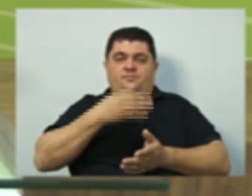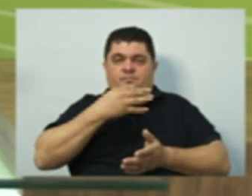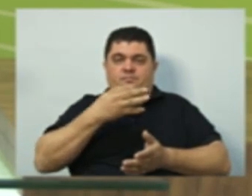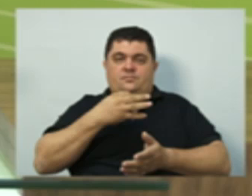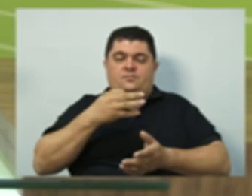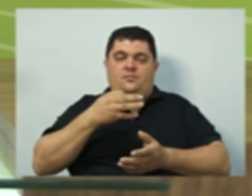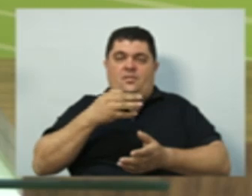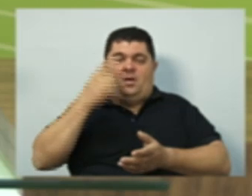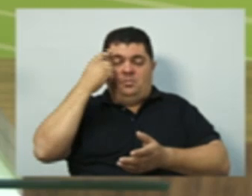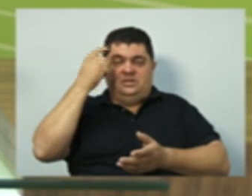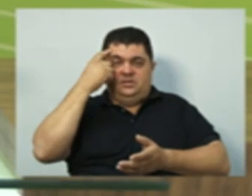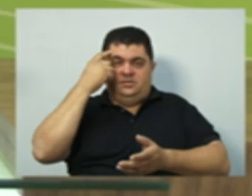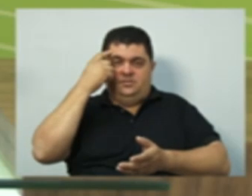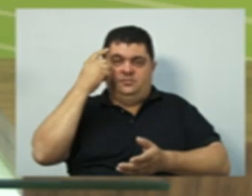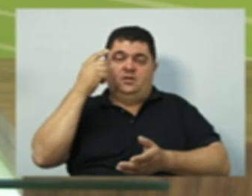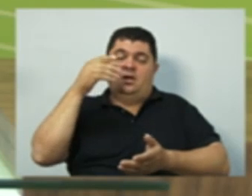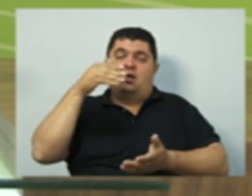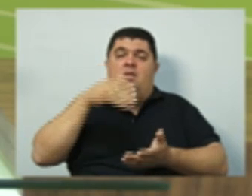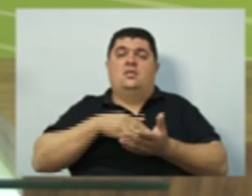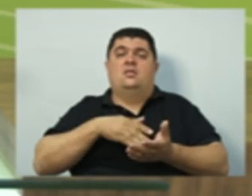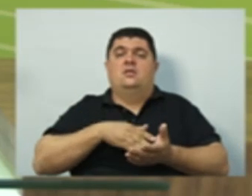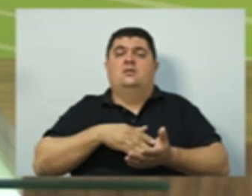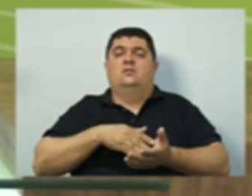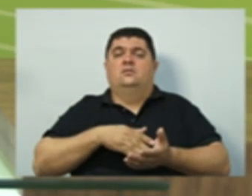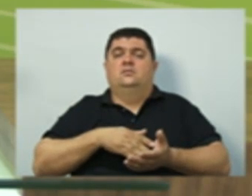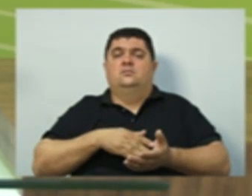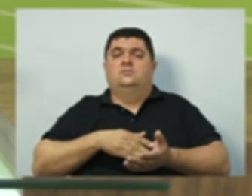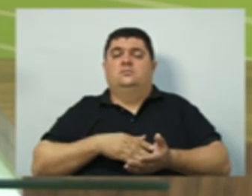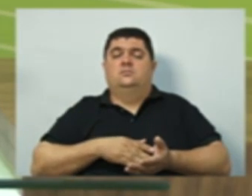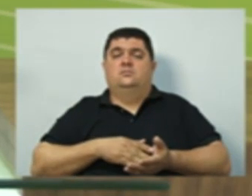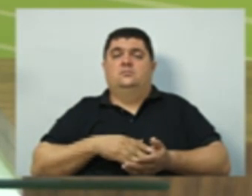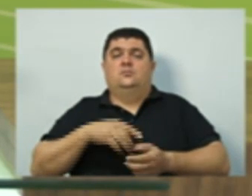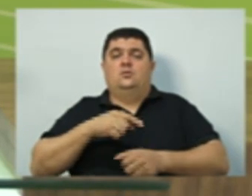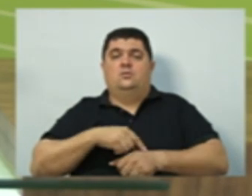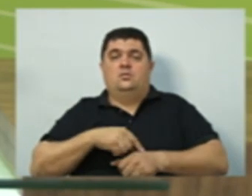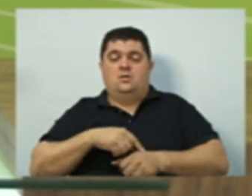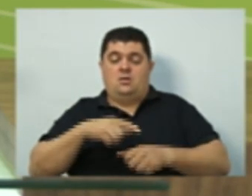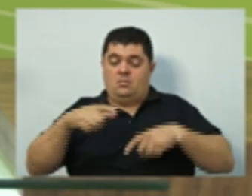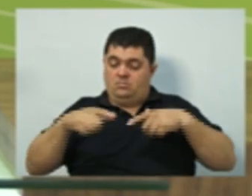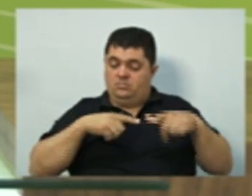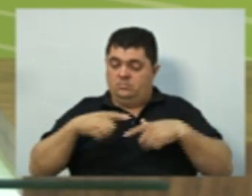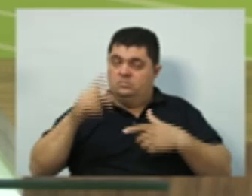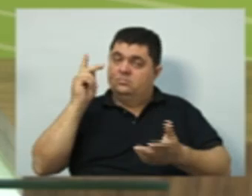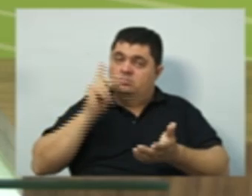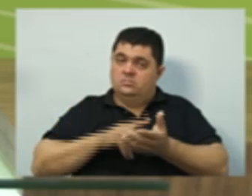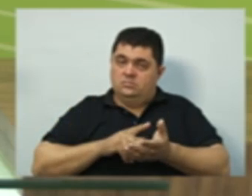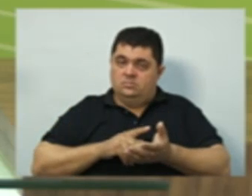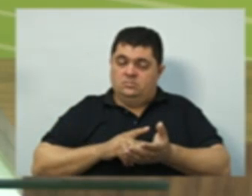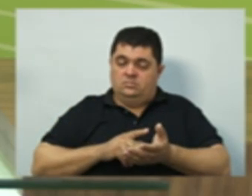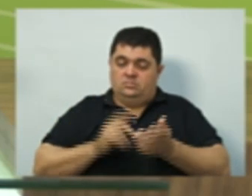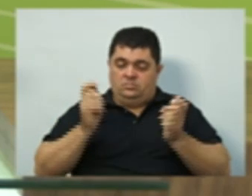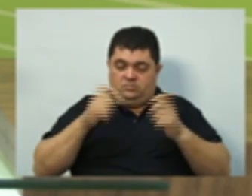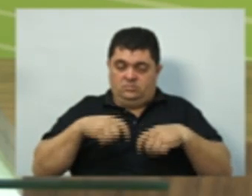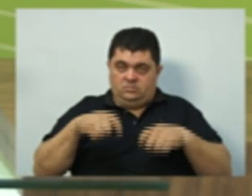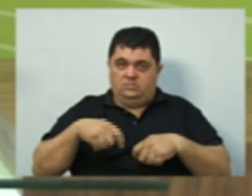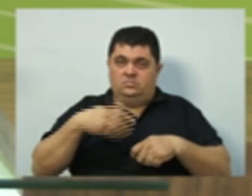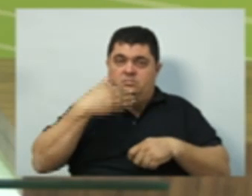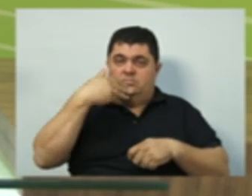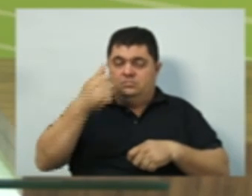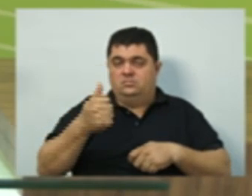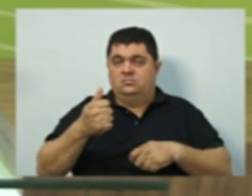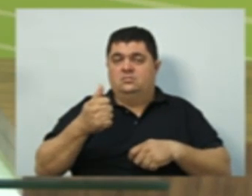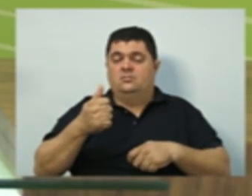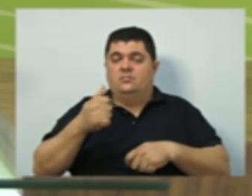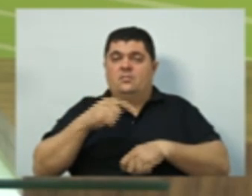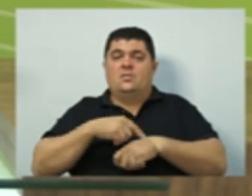com vocês, né? Até que situação, até que momento que o trabalho, ele realmente satisfaz o ser humano e até em que